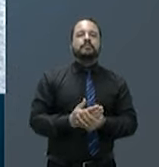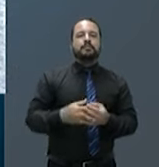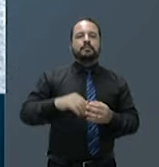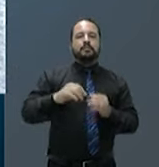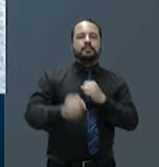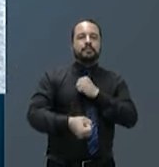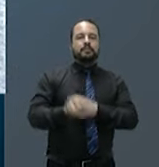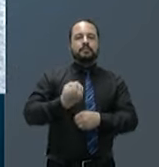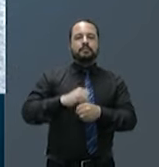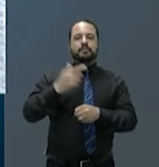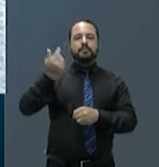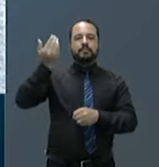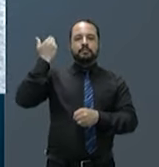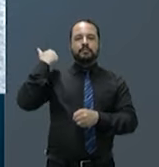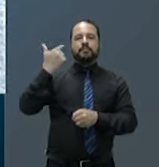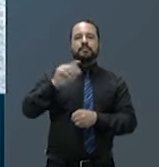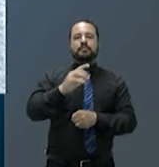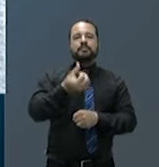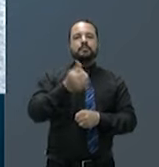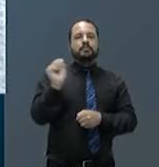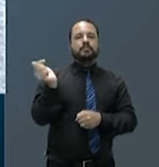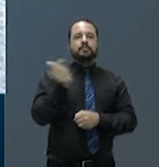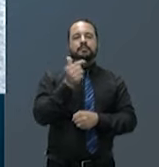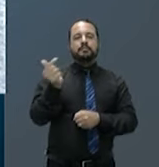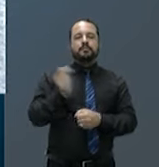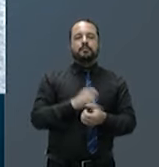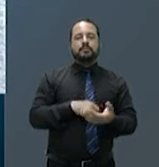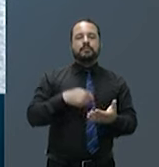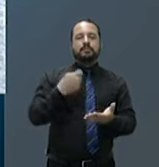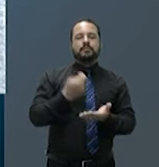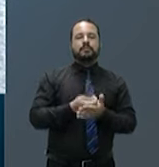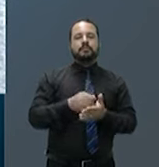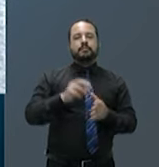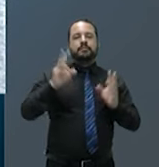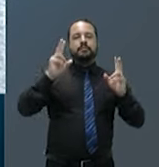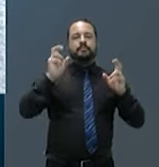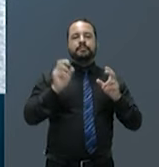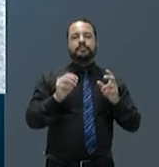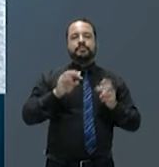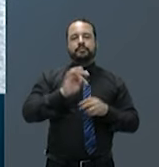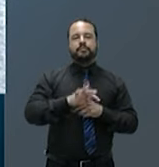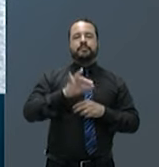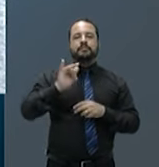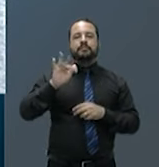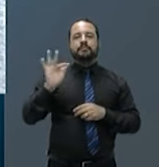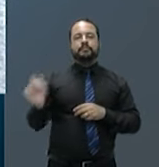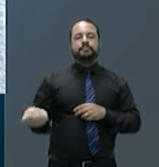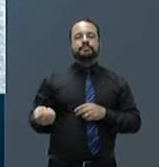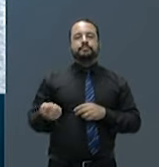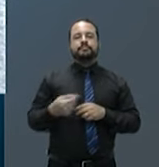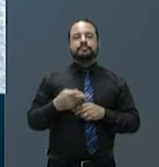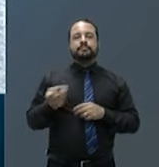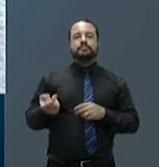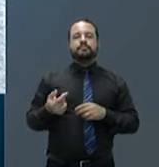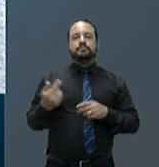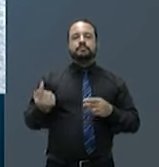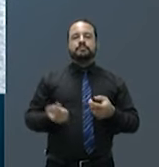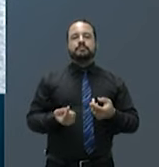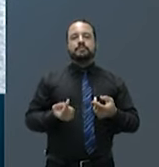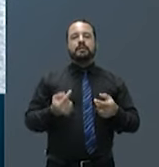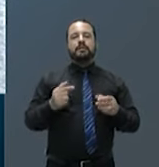ficando mantida, portanto, a aplicação do tema 339 do STF em relação à tese de existência de violação do